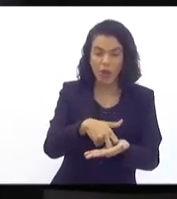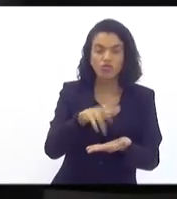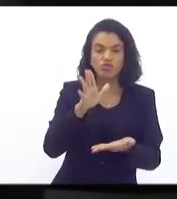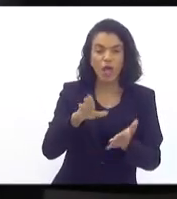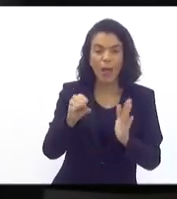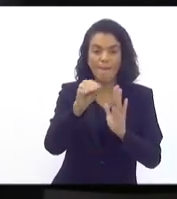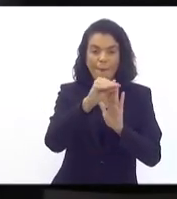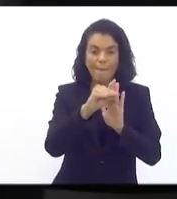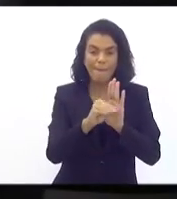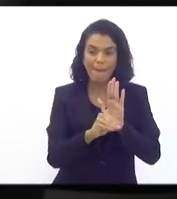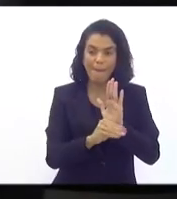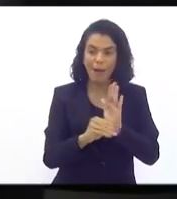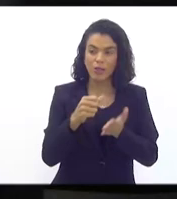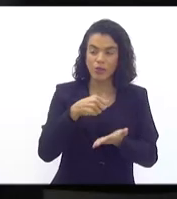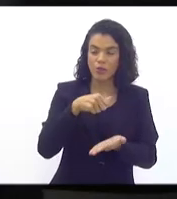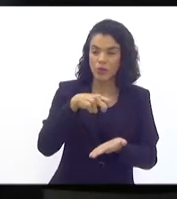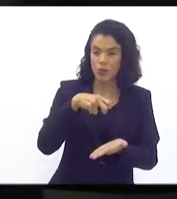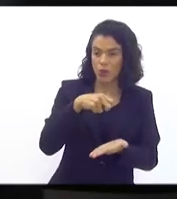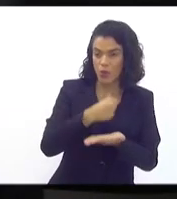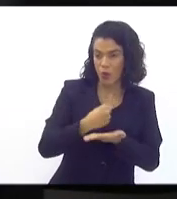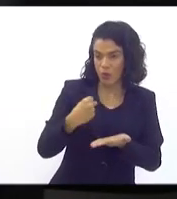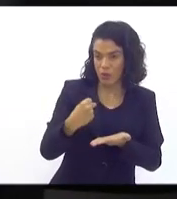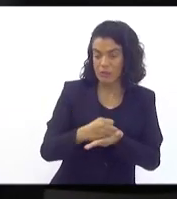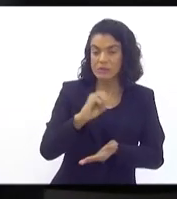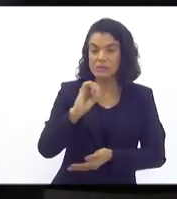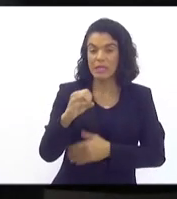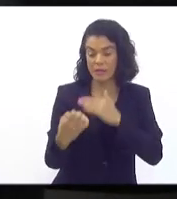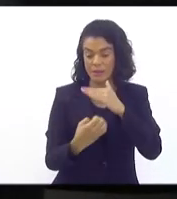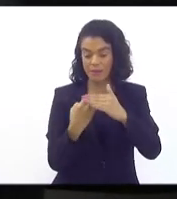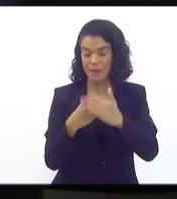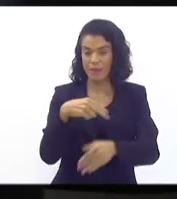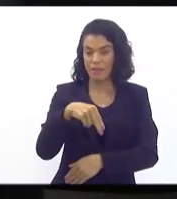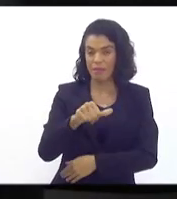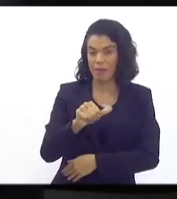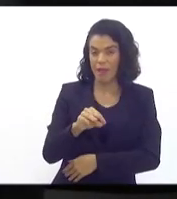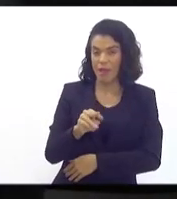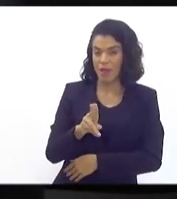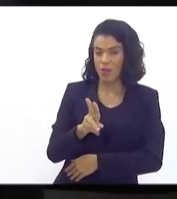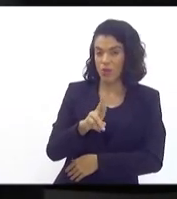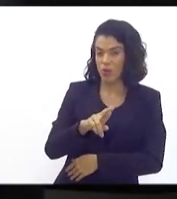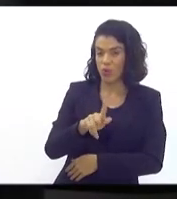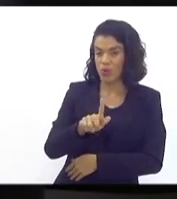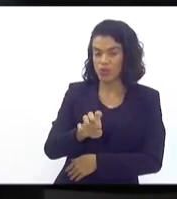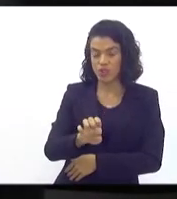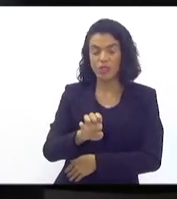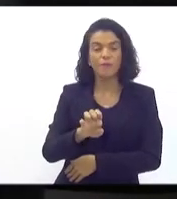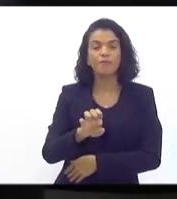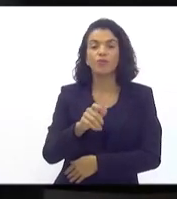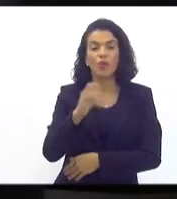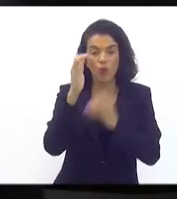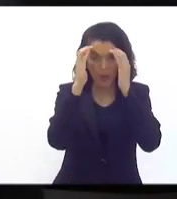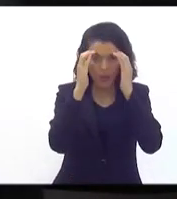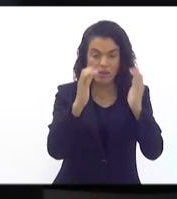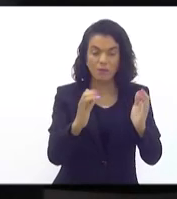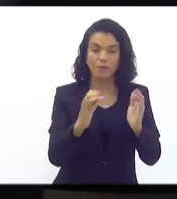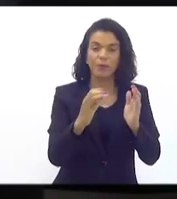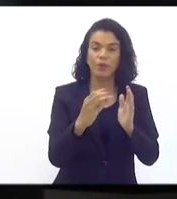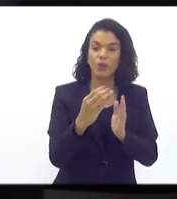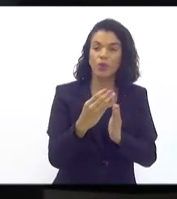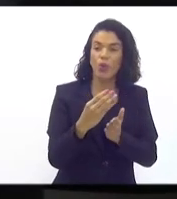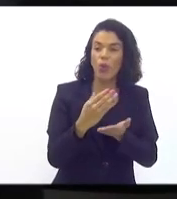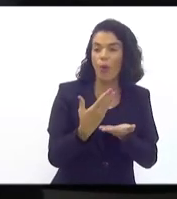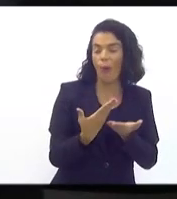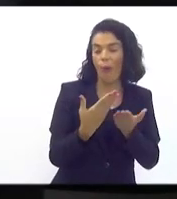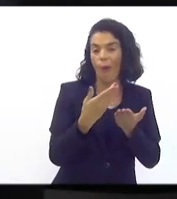caso a Nature não compra os investimentos que ali estão prevista do contrato e quais